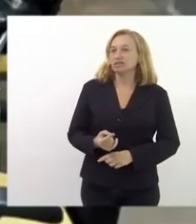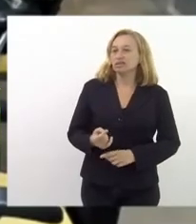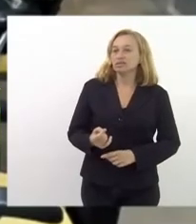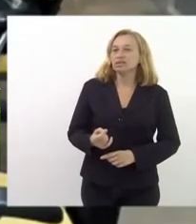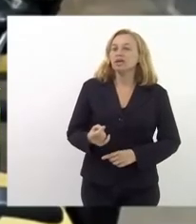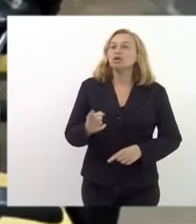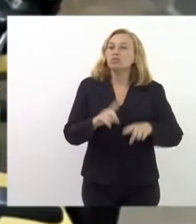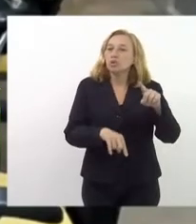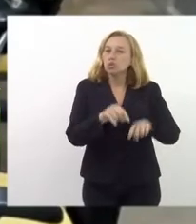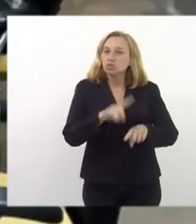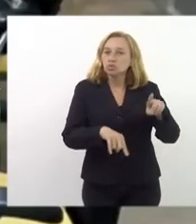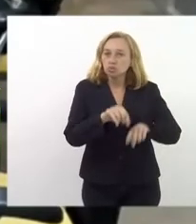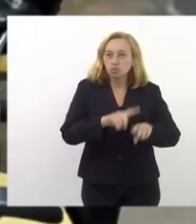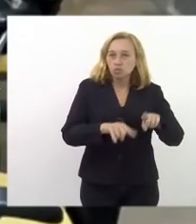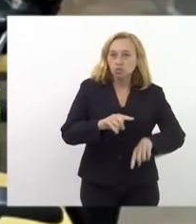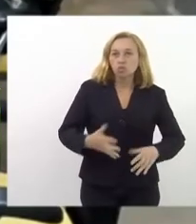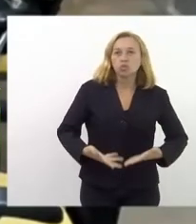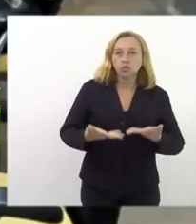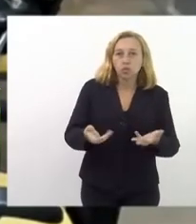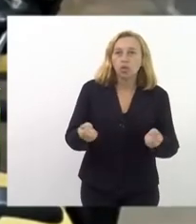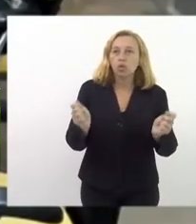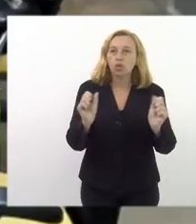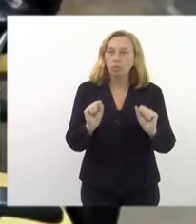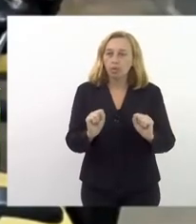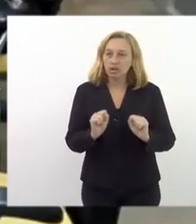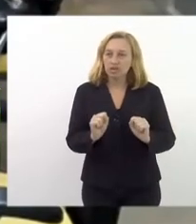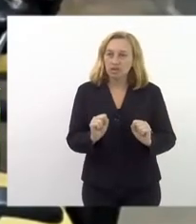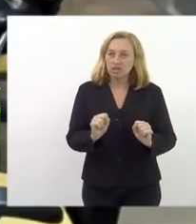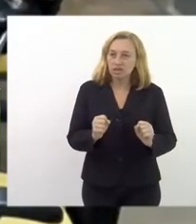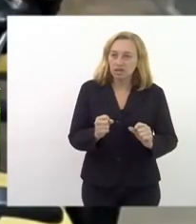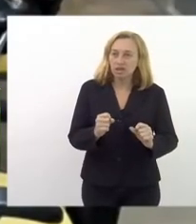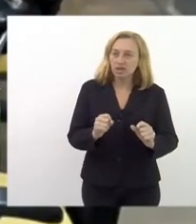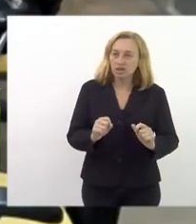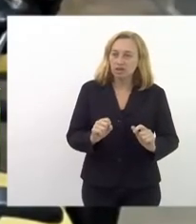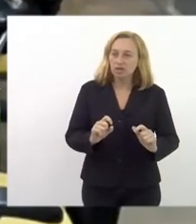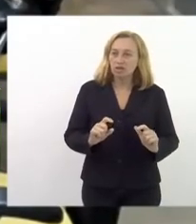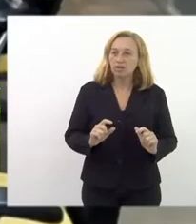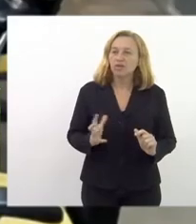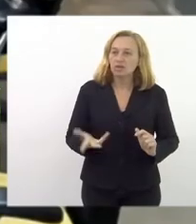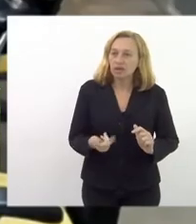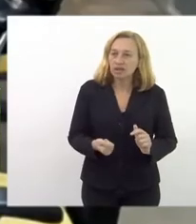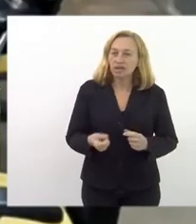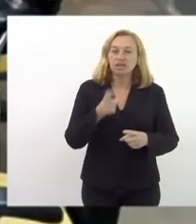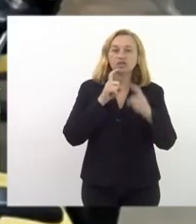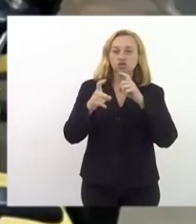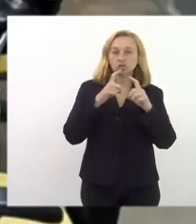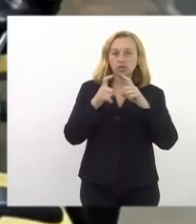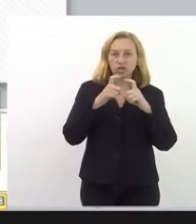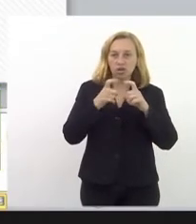de oferta, para que a gente possa ter um combate efetivo, mas, enfim, é uma discussão mais